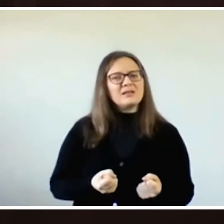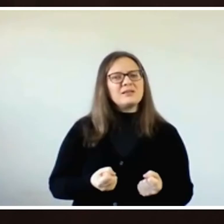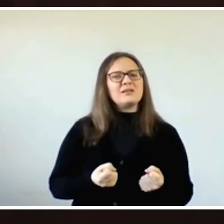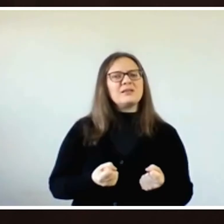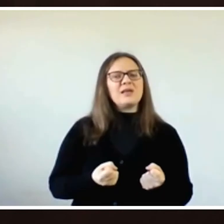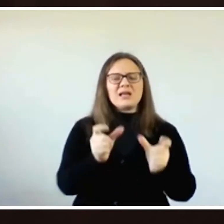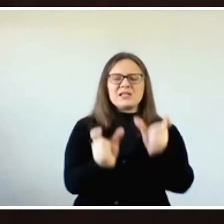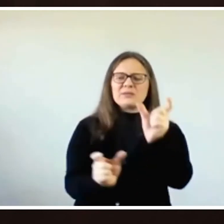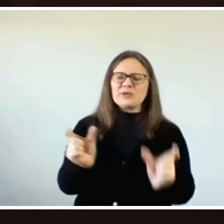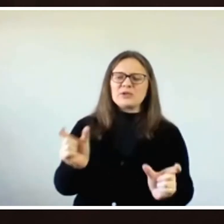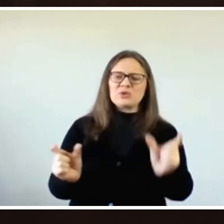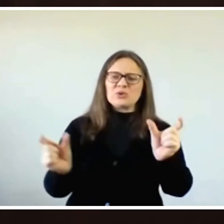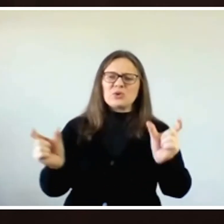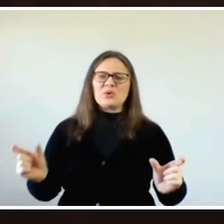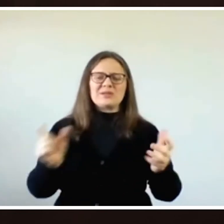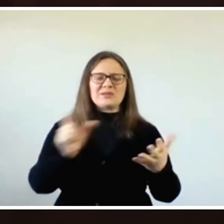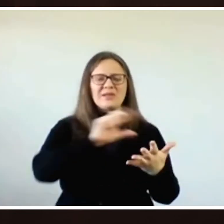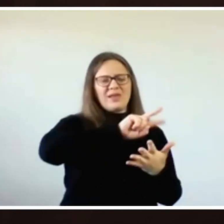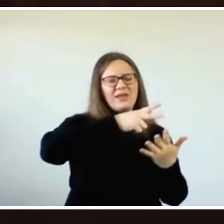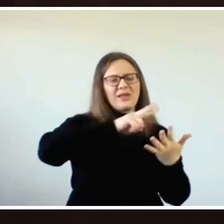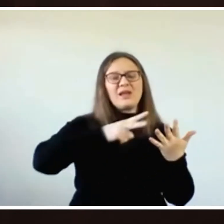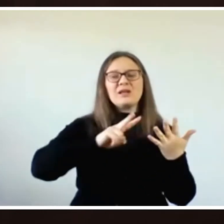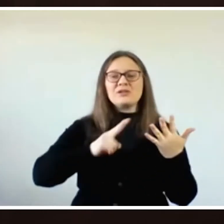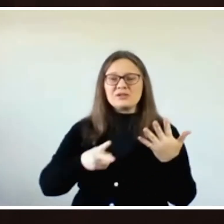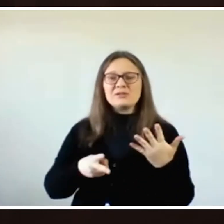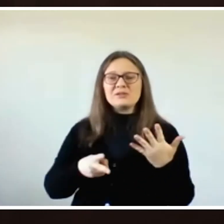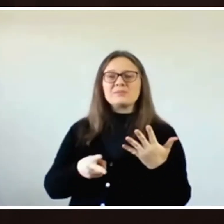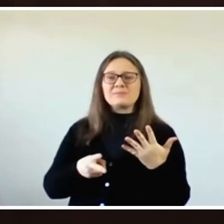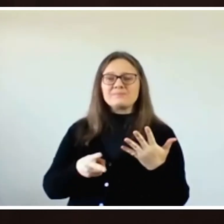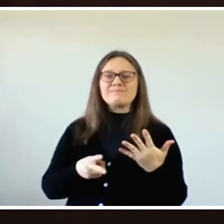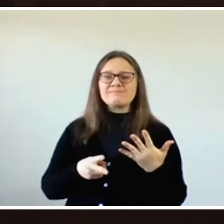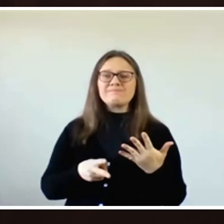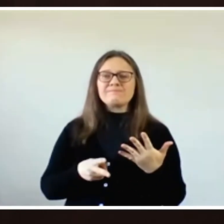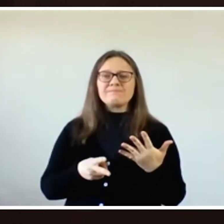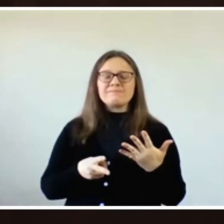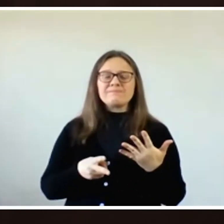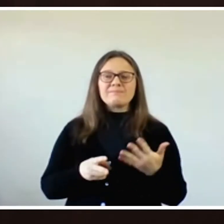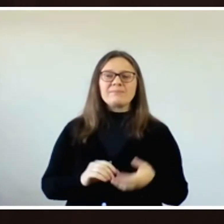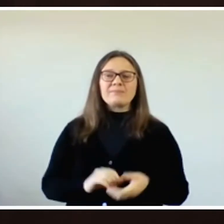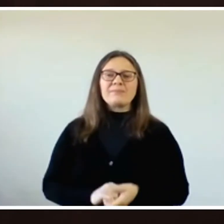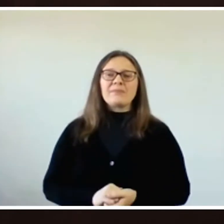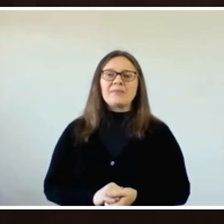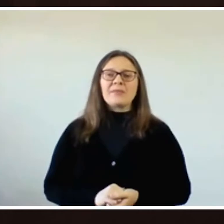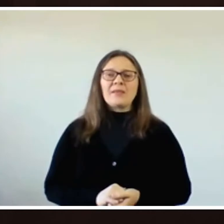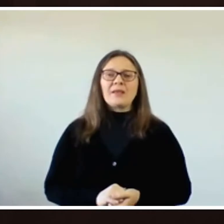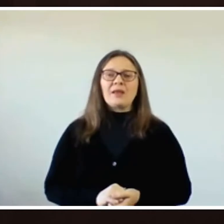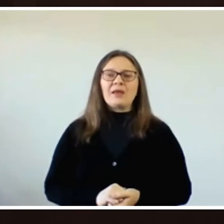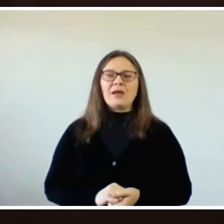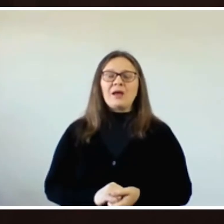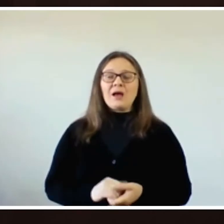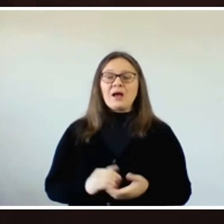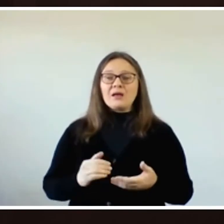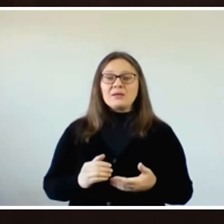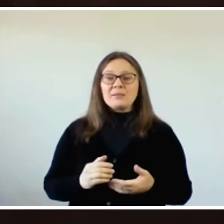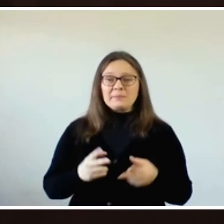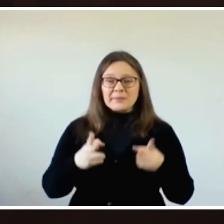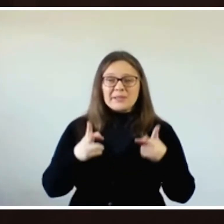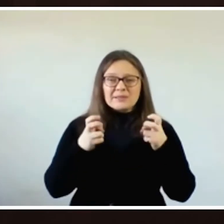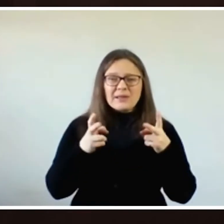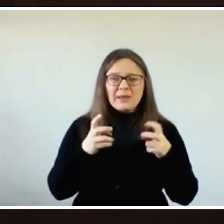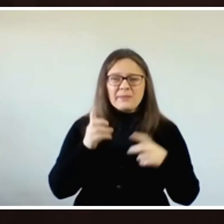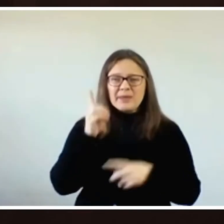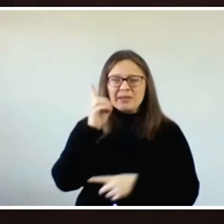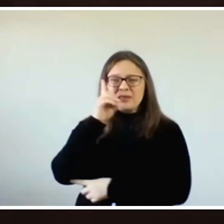do partido ariano. Se tornou um partido. Aí então, irmãos, Deus tinha usado Alexandre, e